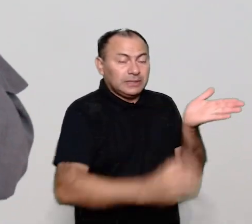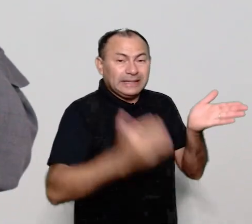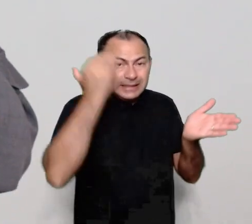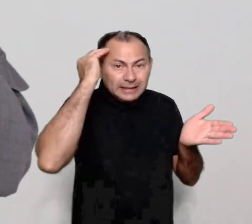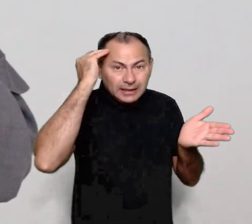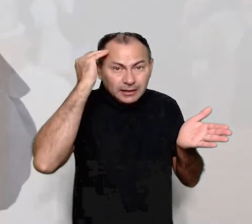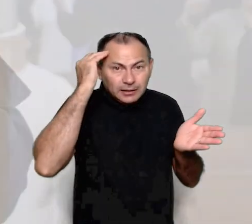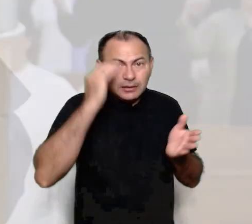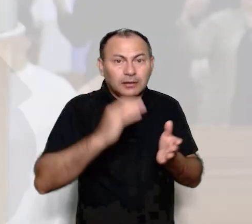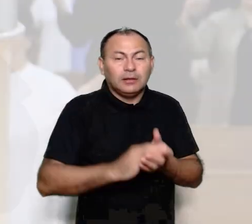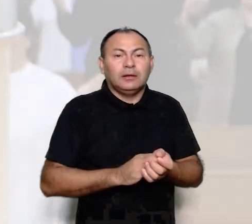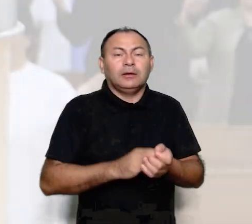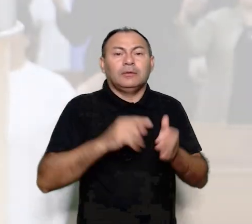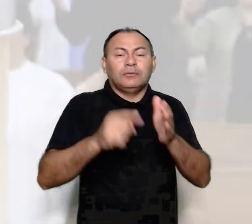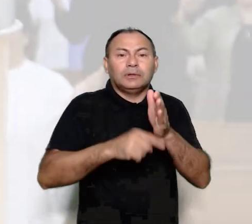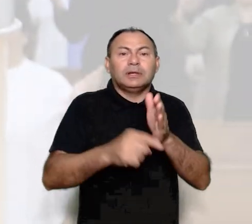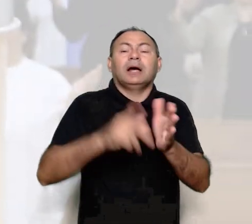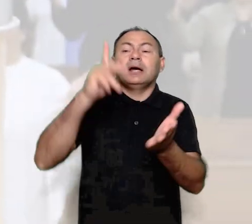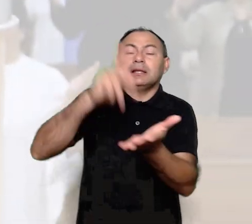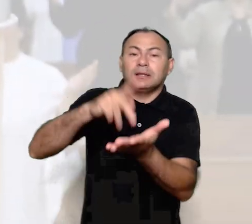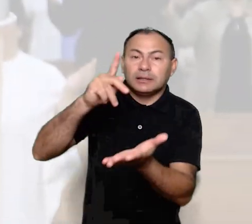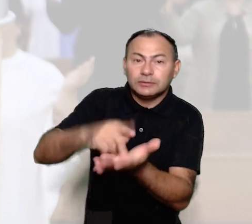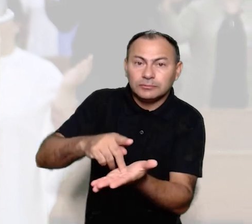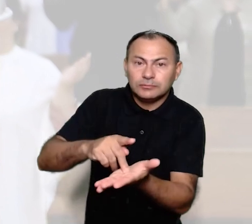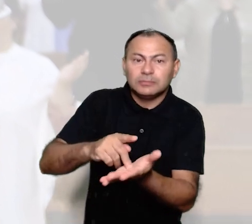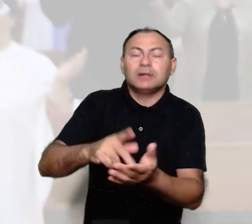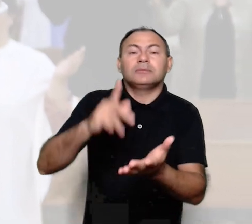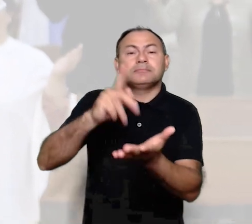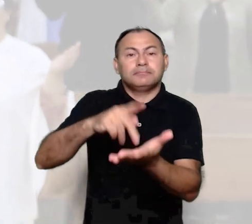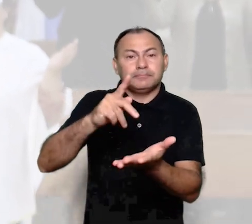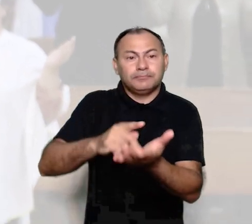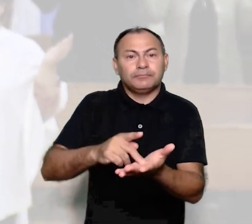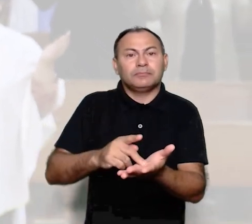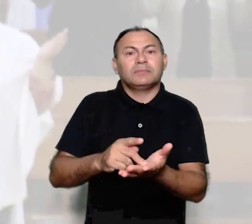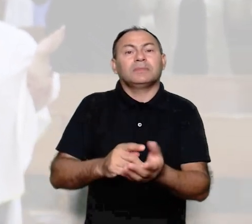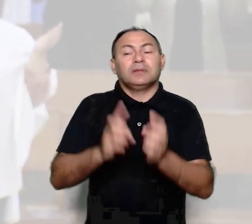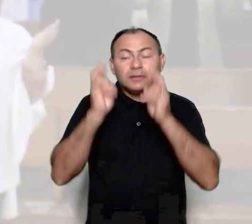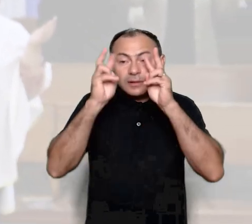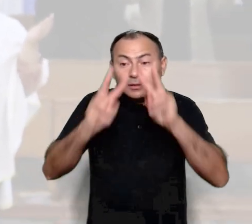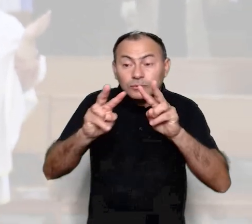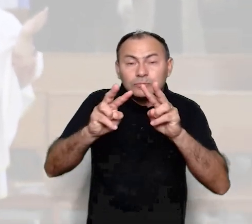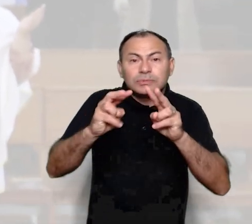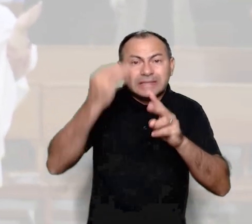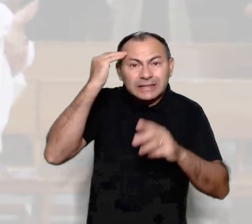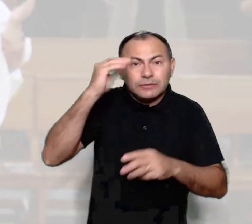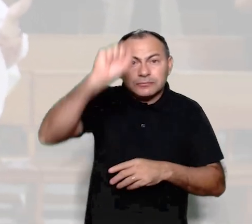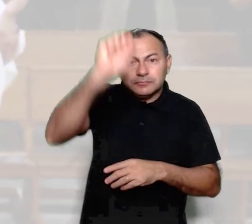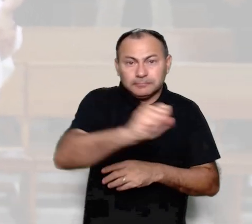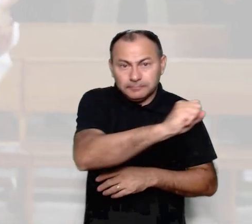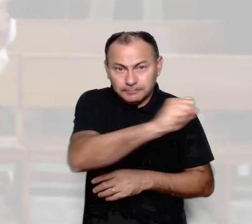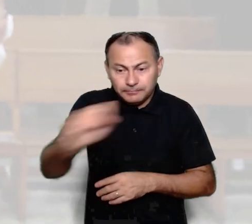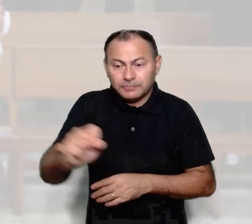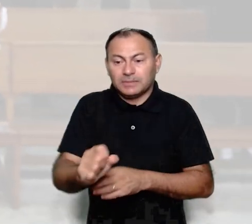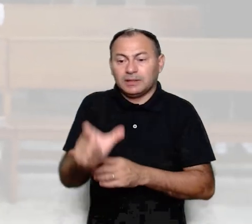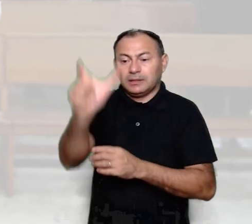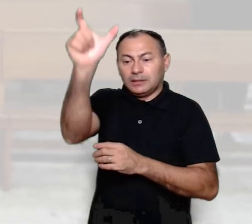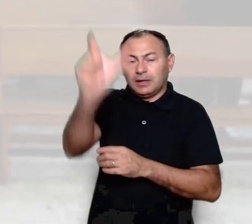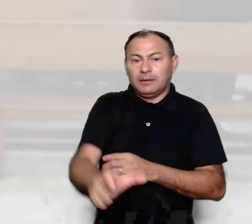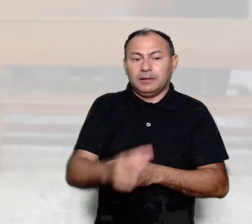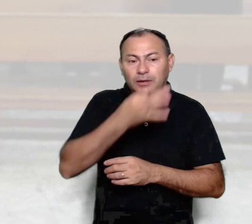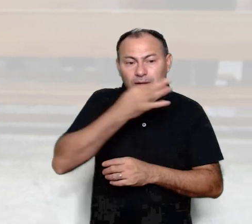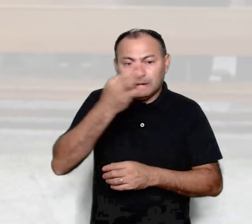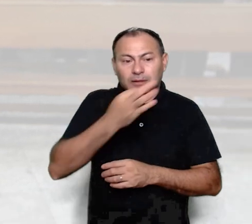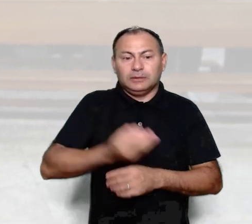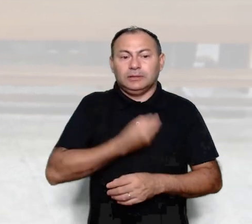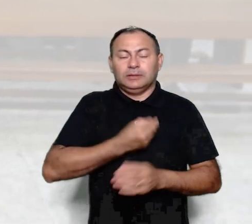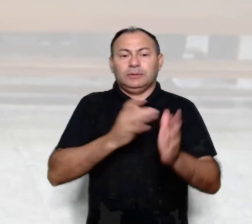capítulo, que o fundamento, a realidade, a verdade, a visibilidade dos sacramentos está na pessoa